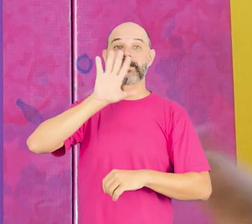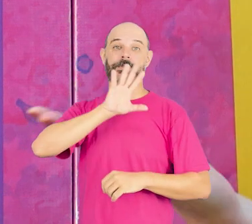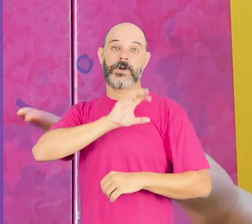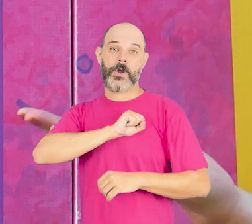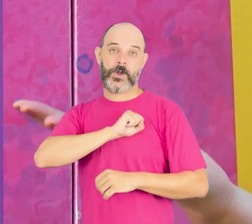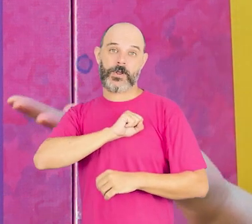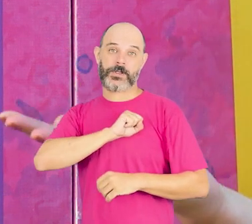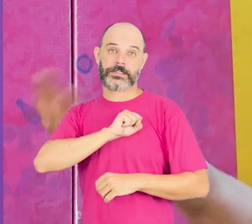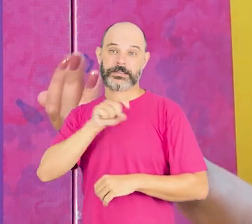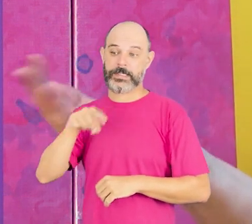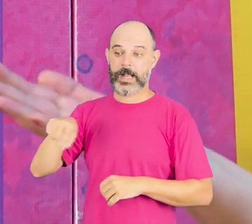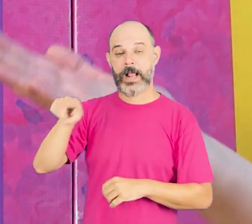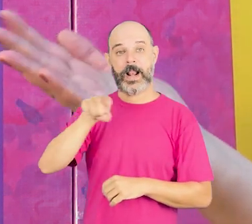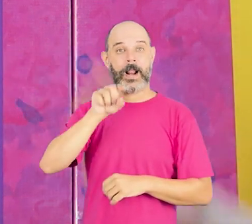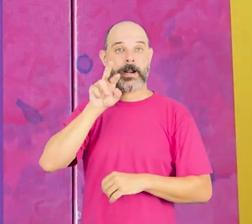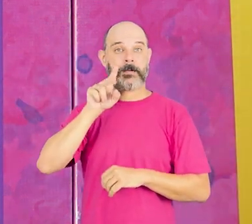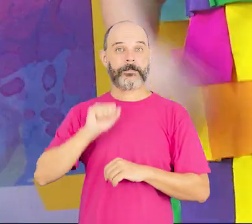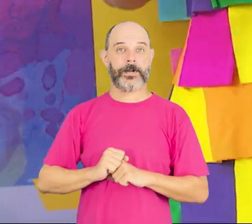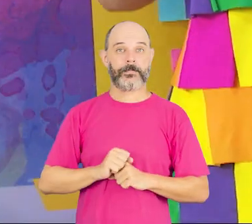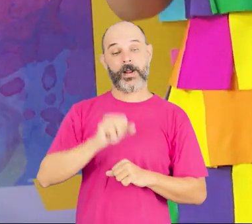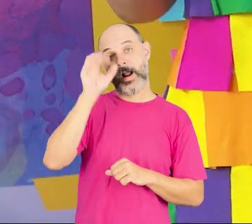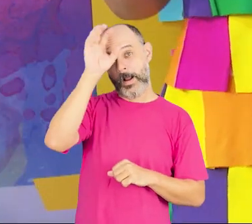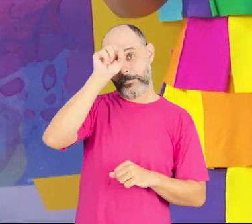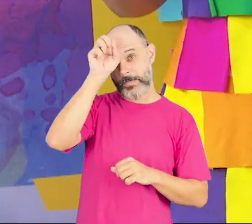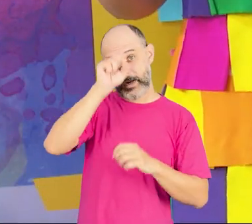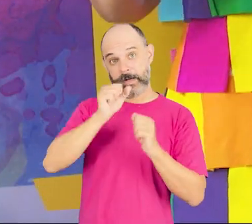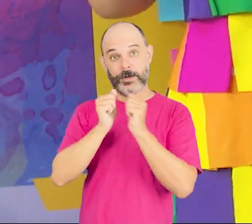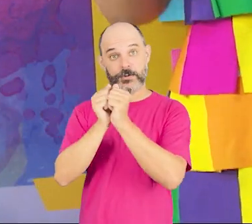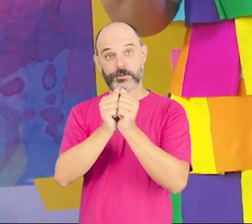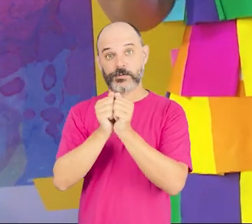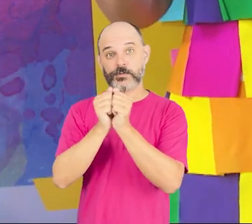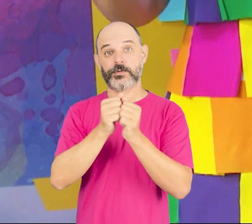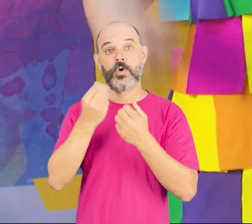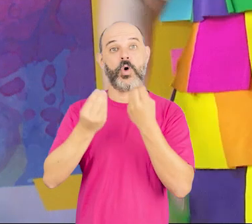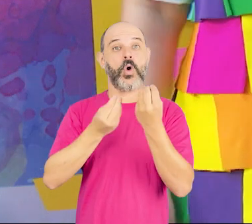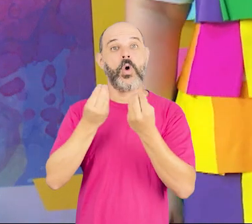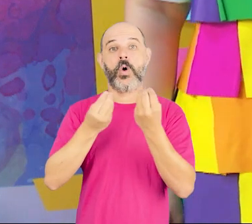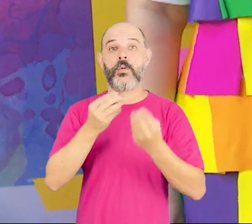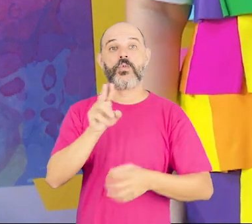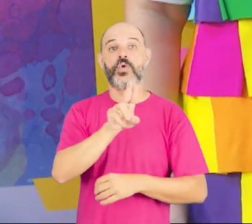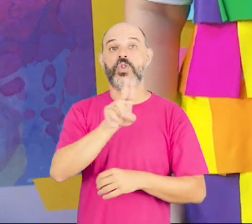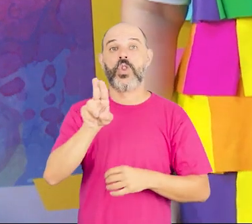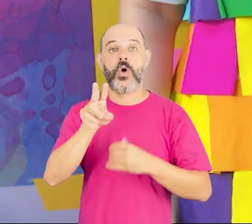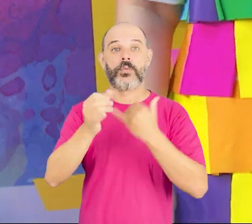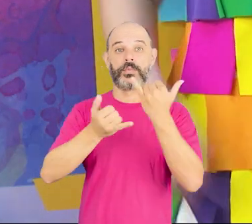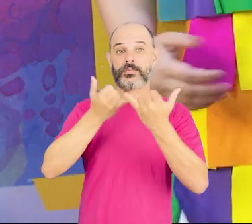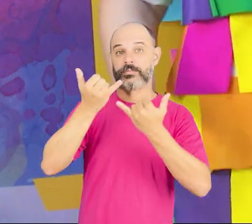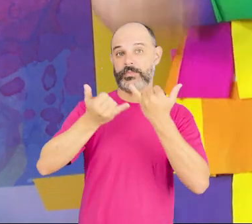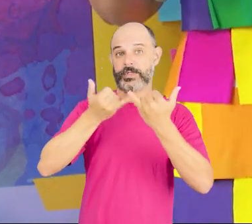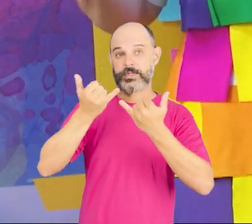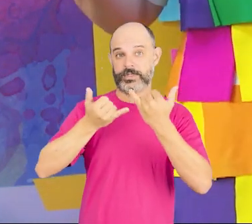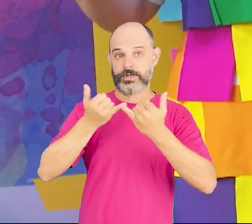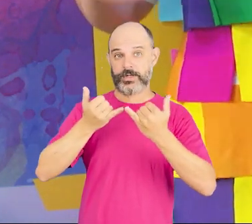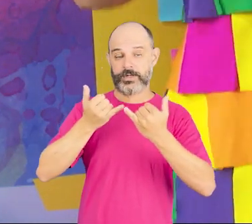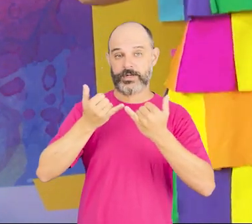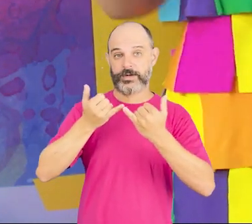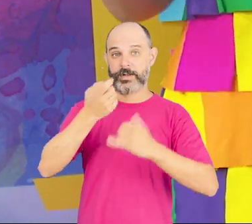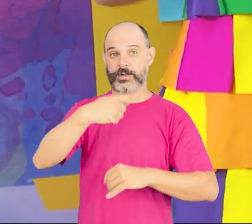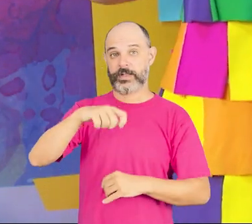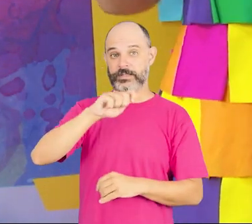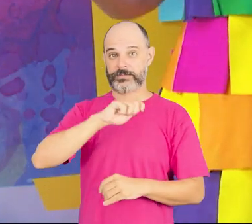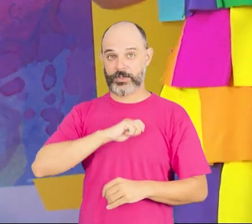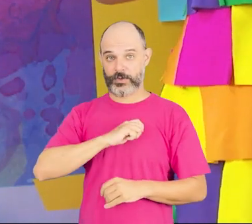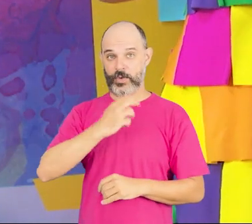mais gostam de brincar entre irmãs. E vamos aprender juntos como falar os nomes das brincadeiras